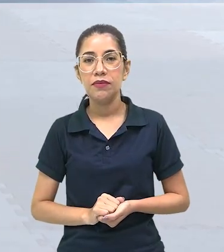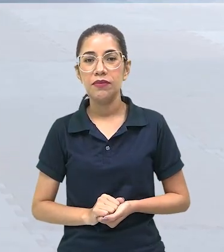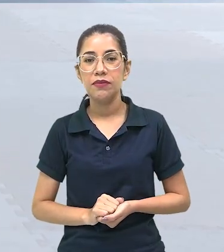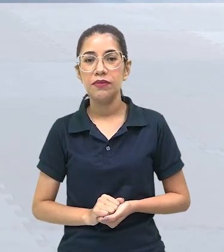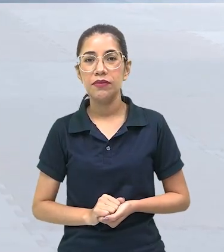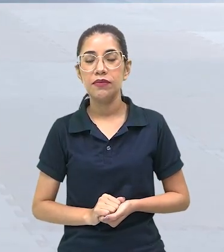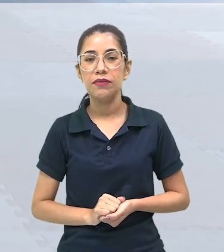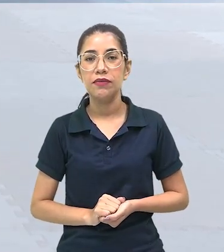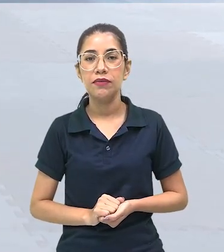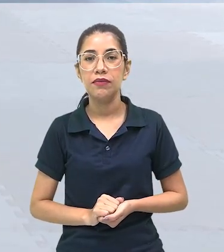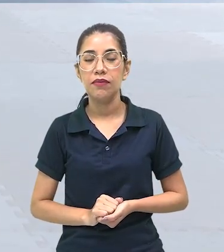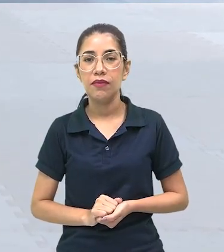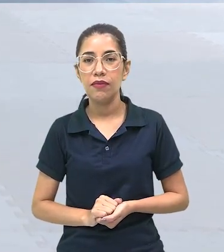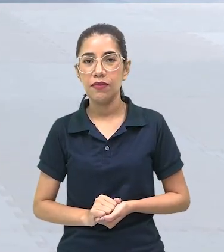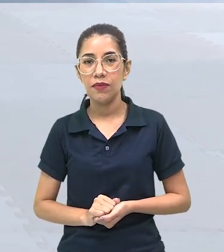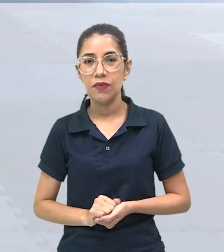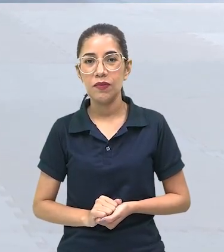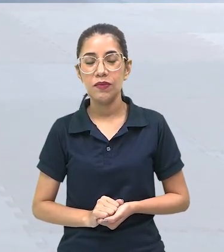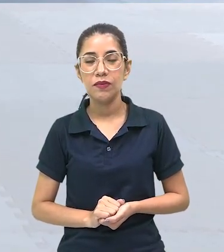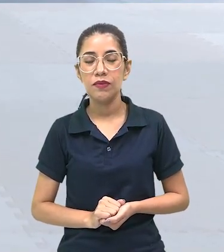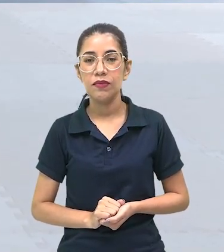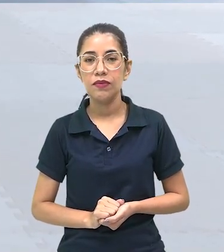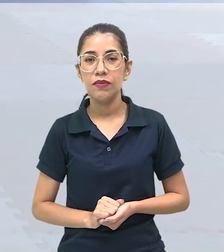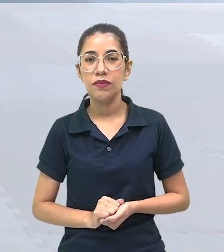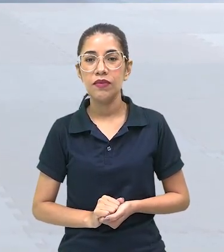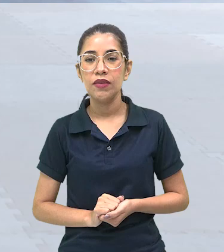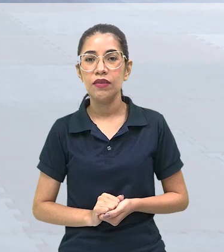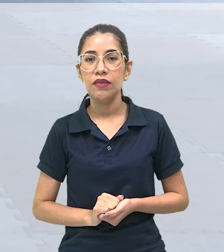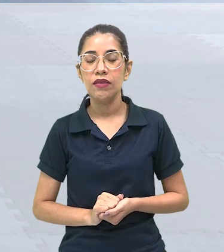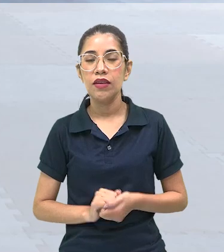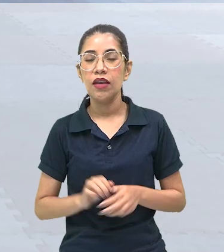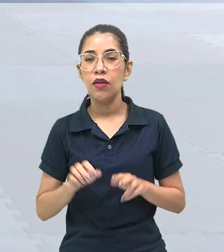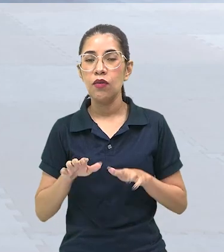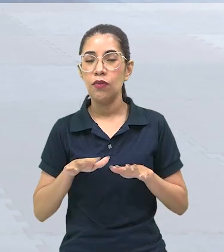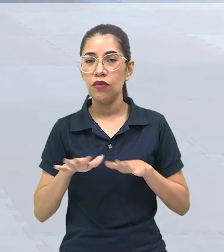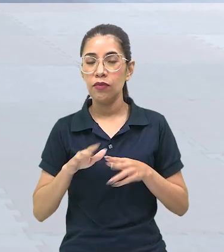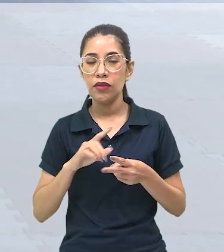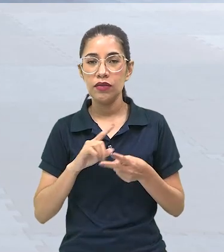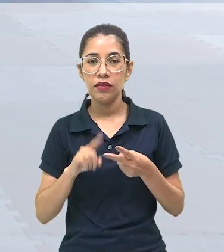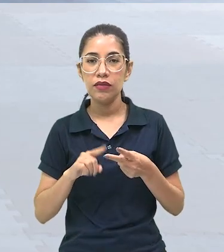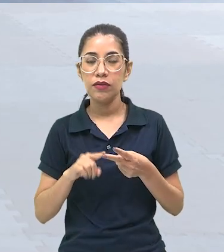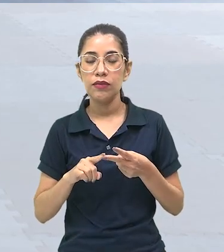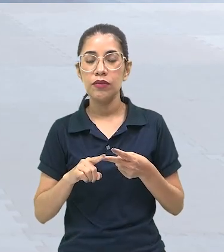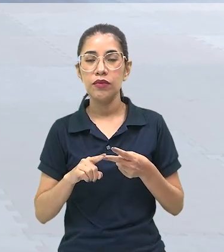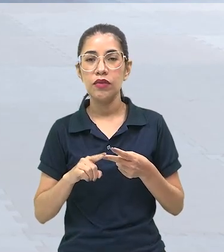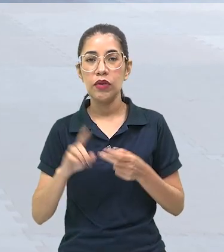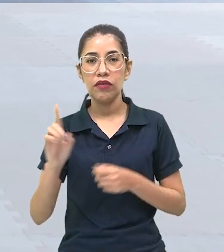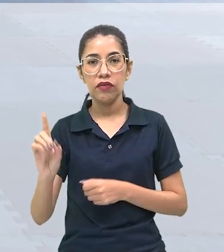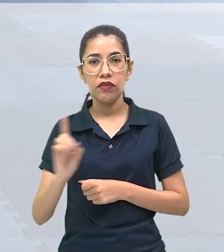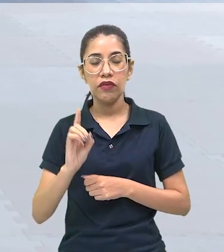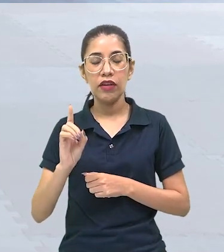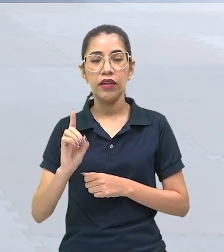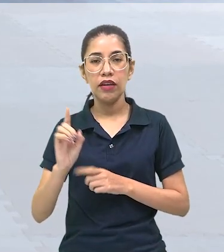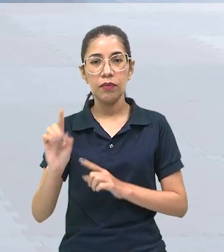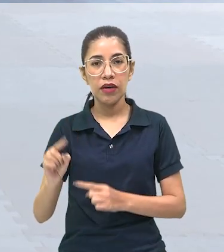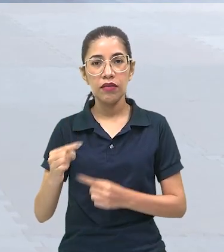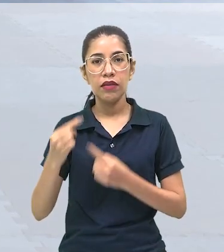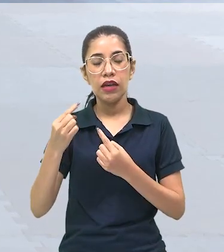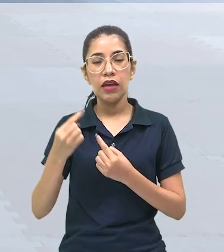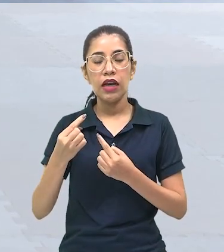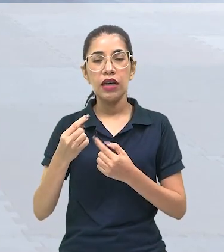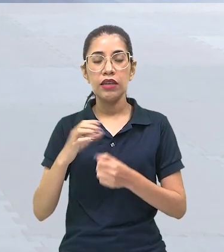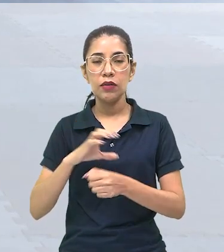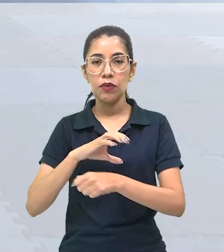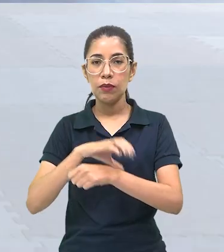Aí. Então é dessa forma. O segundo exercício, ó. O colega ataca, como se fosse bater na sua cabeça.